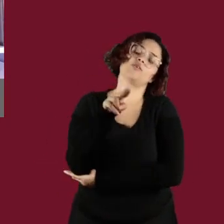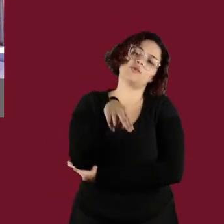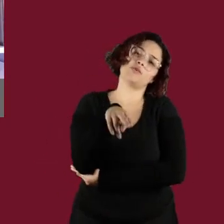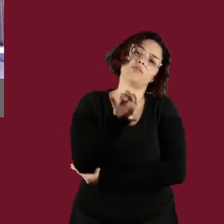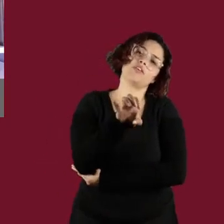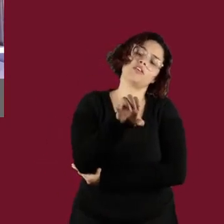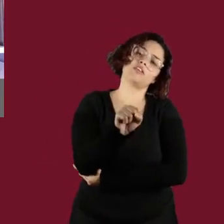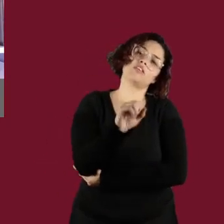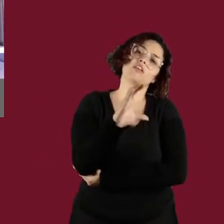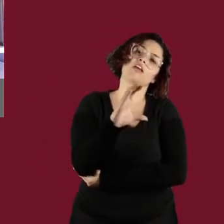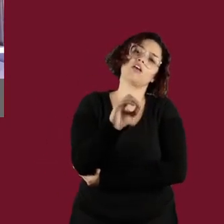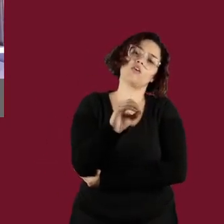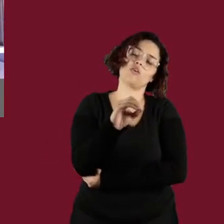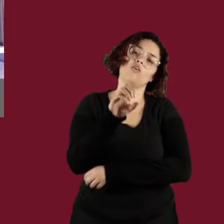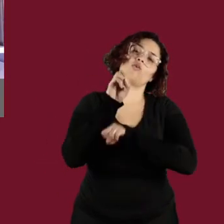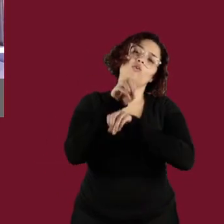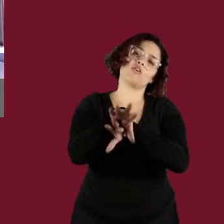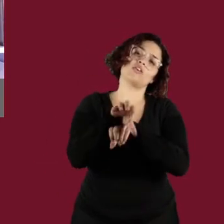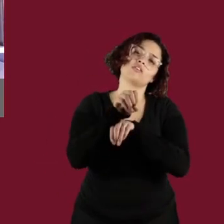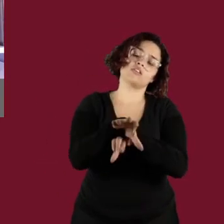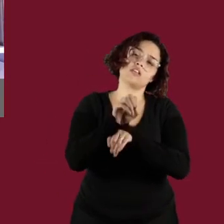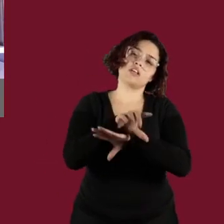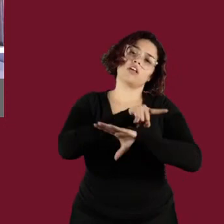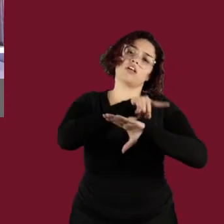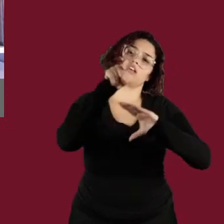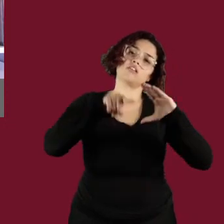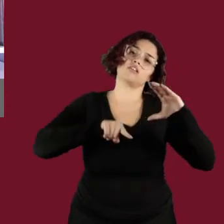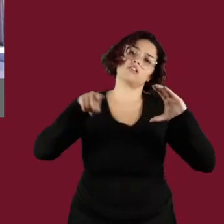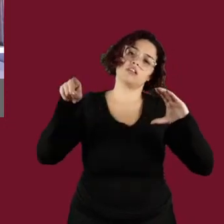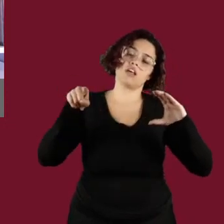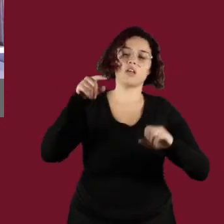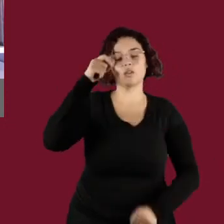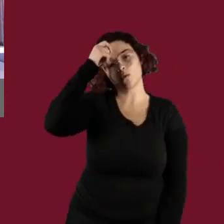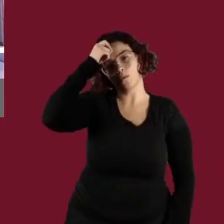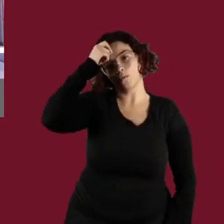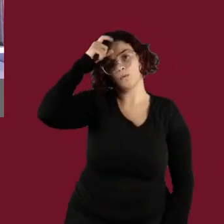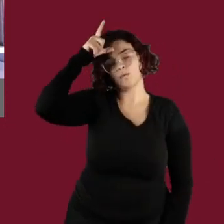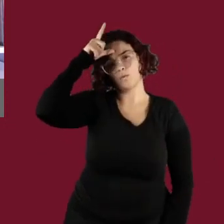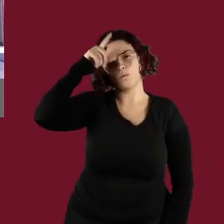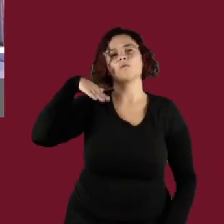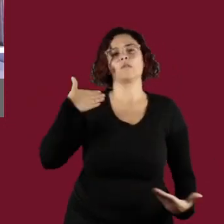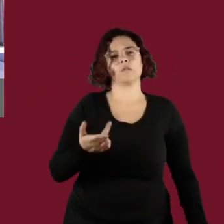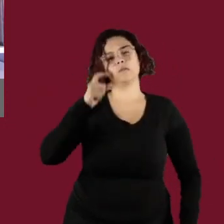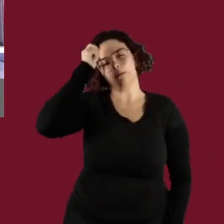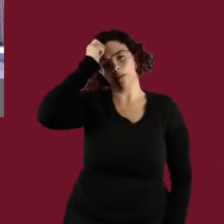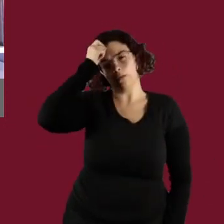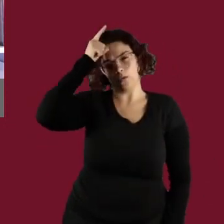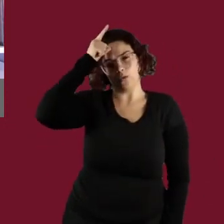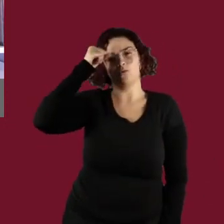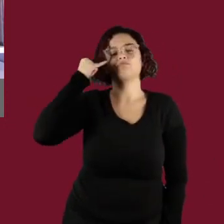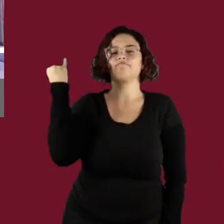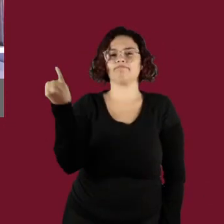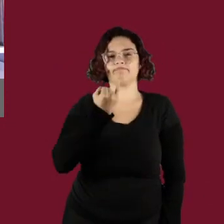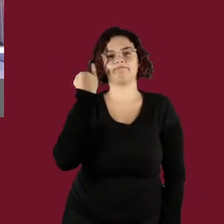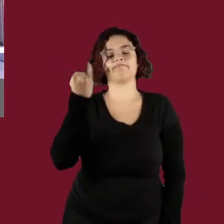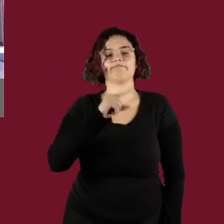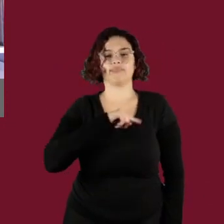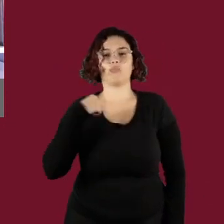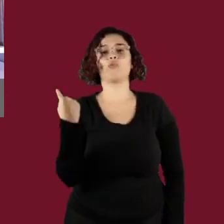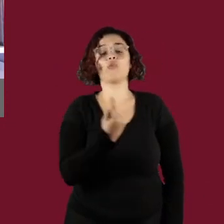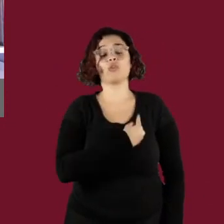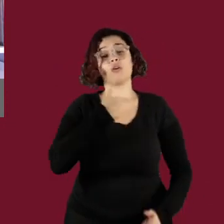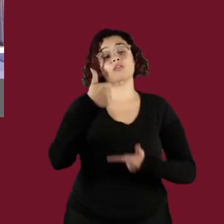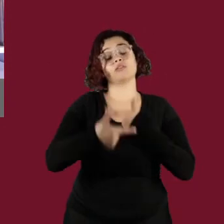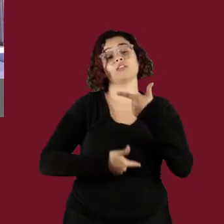à educação, ciência e cultura. Então, a cultura é, de facto, um componente muito importante do nosso trabalho.